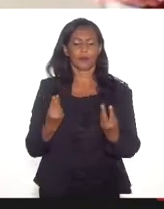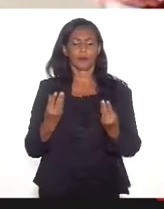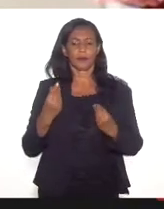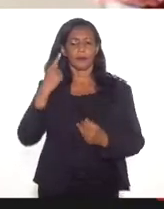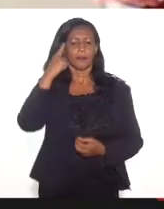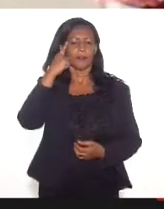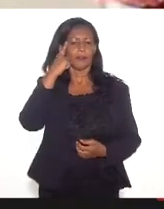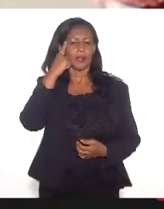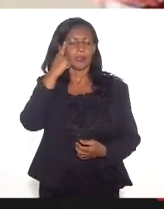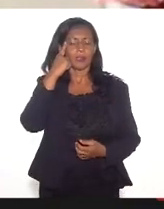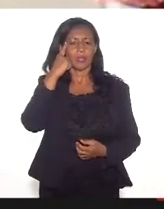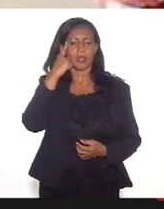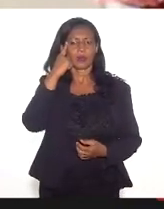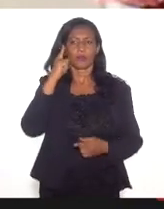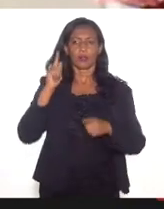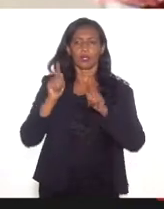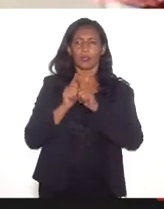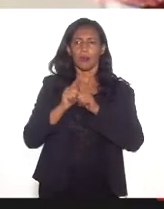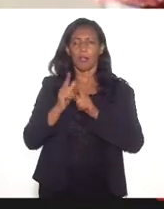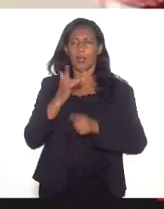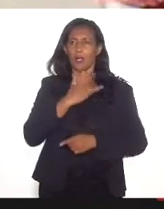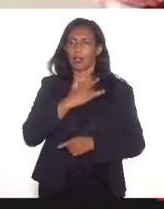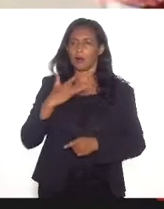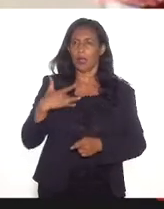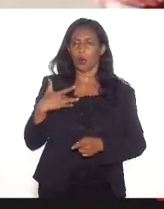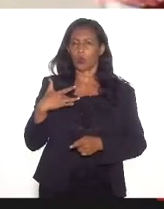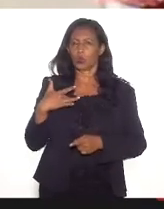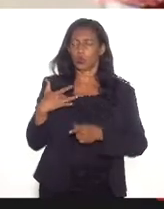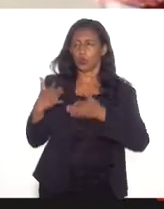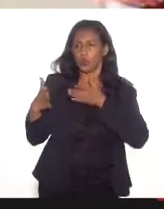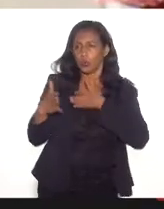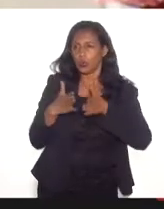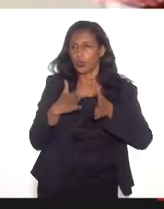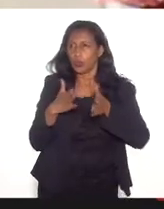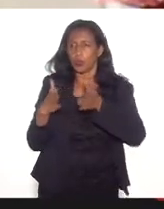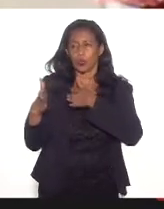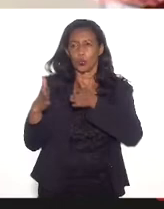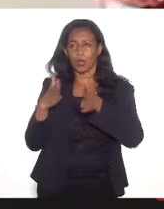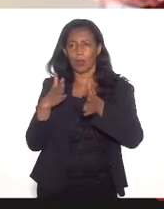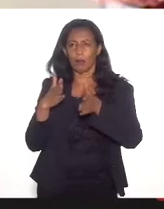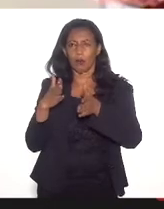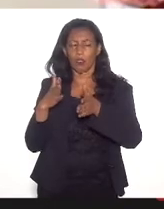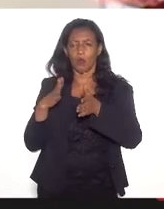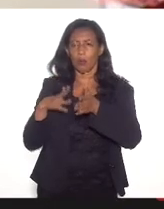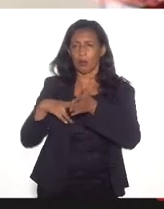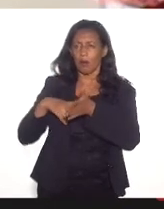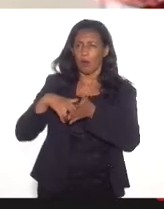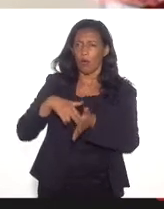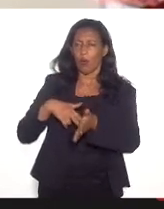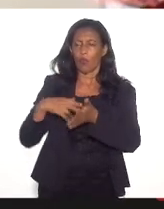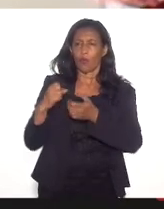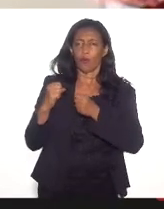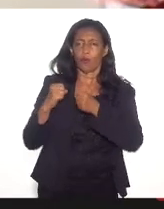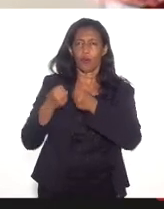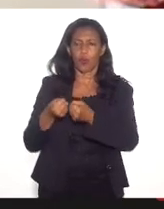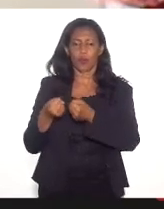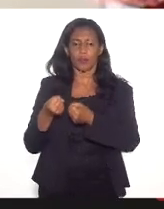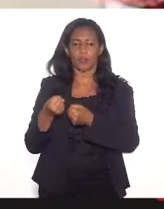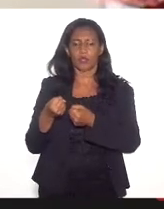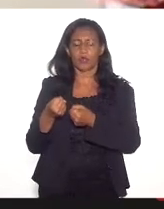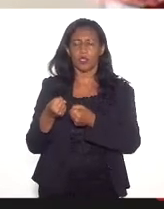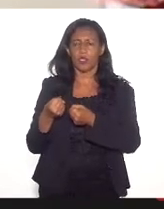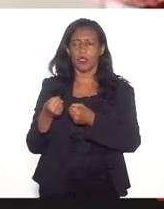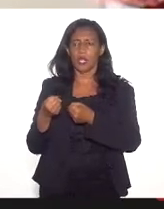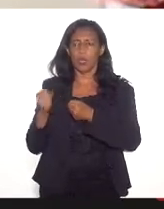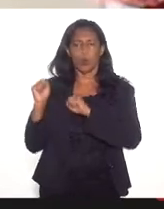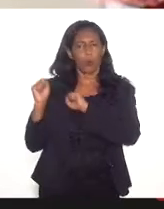pensando o complexo econômico e industrial da saúde como um dos caminhos possíveis para a gente fortalecer uma vocação de caráter industrial